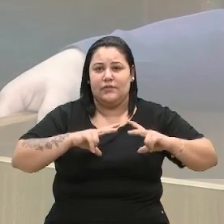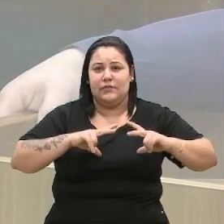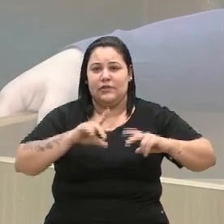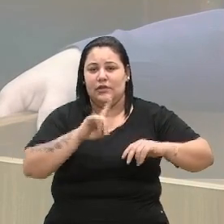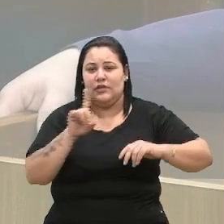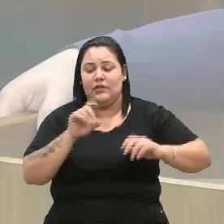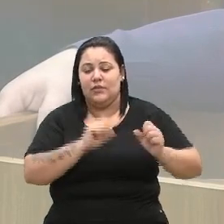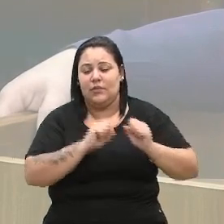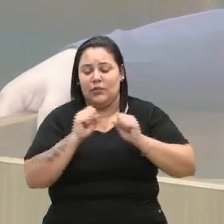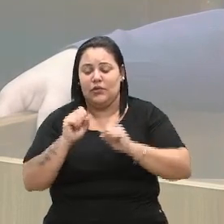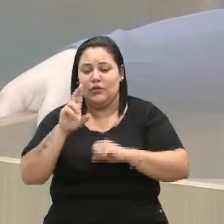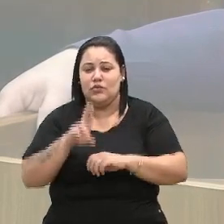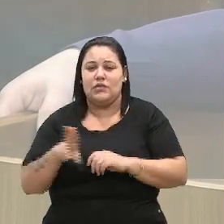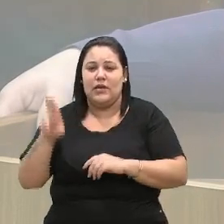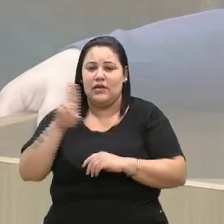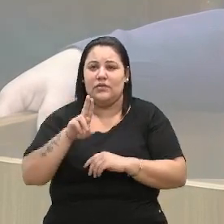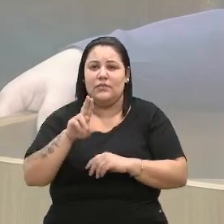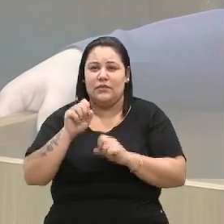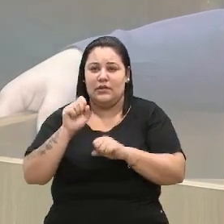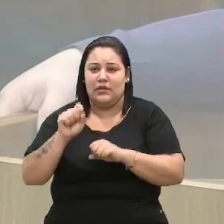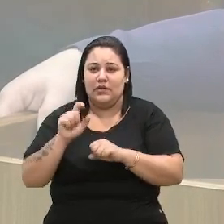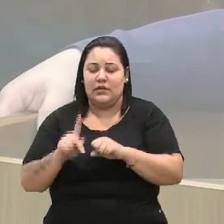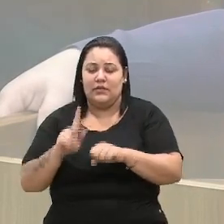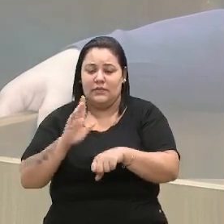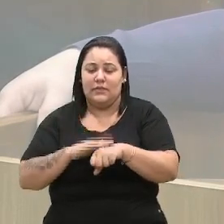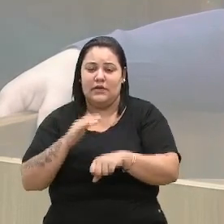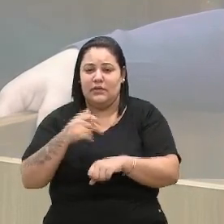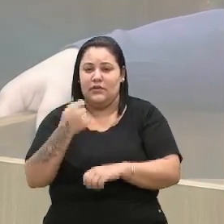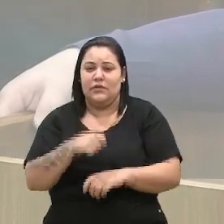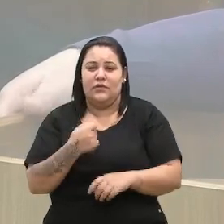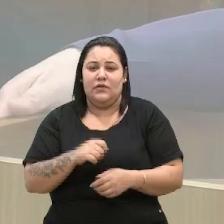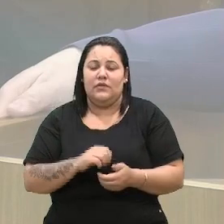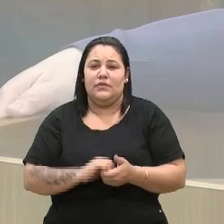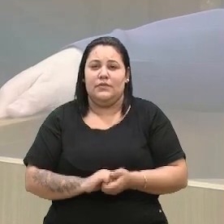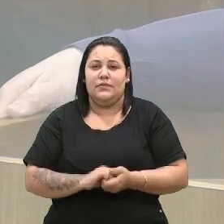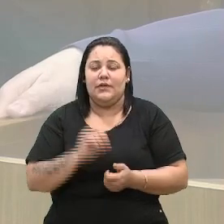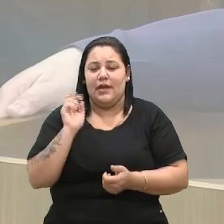poder ser usado por quem mais precisa e que representa o